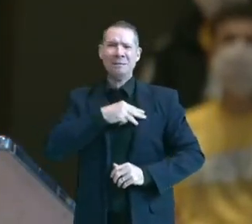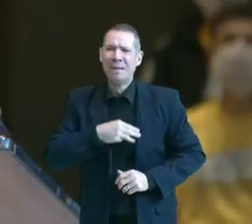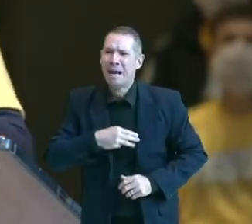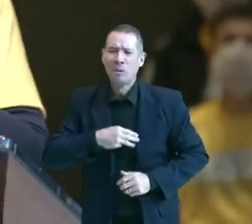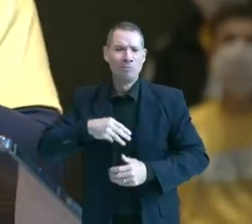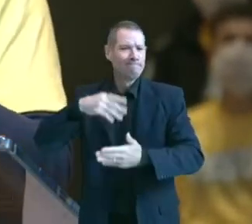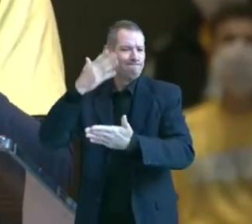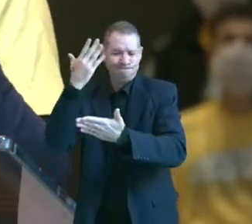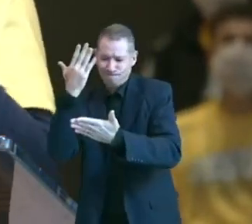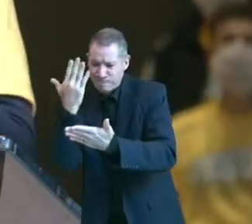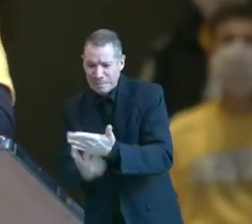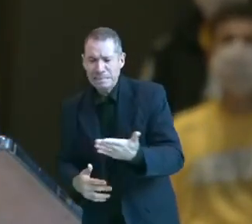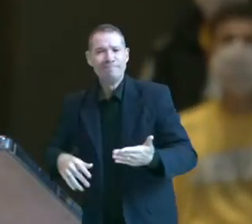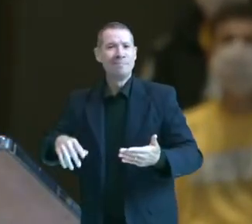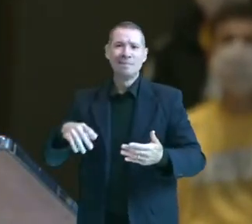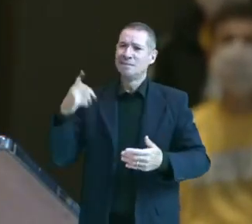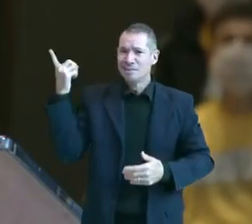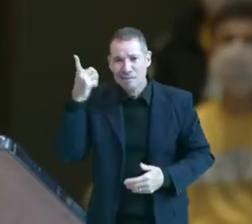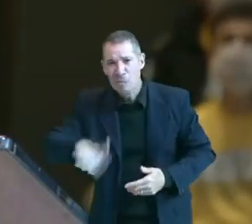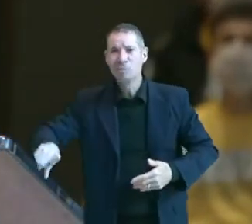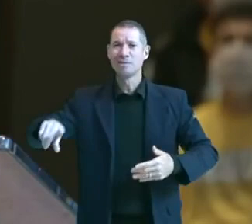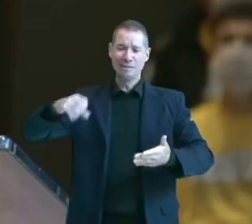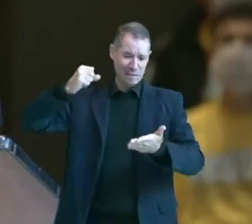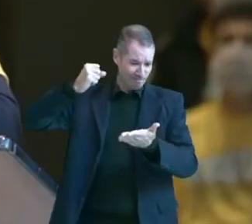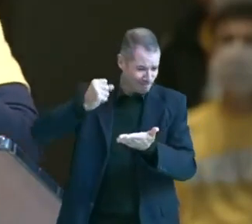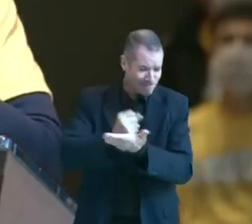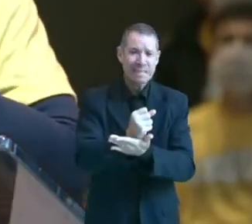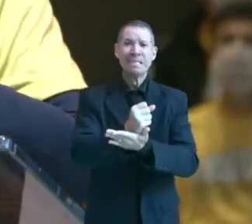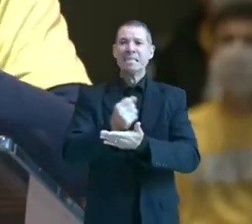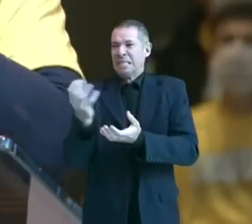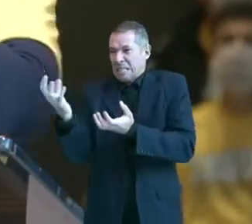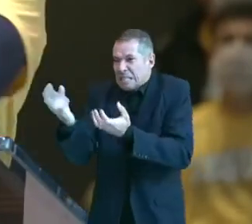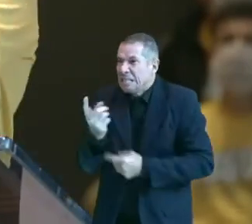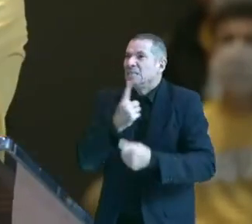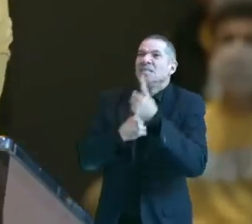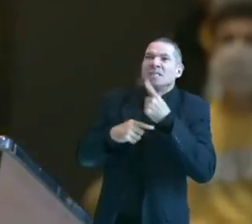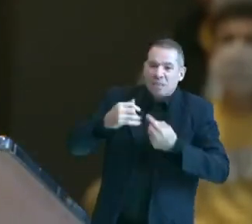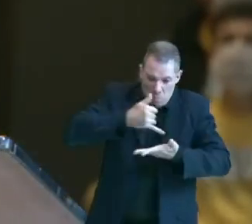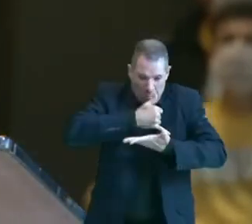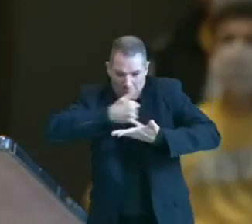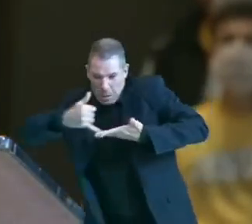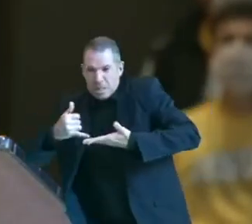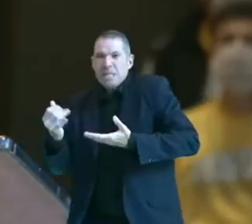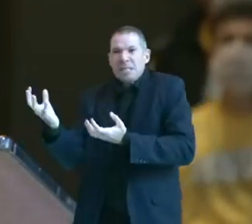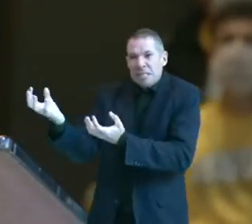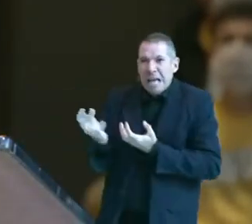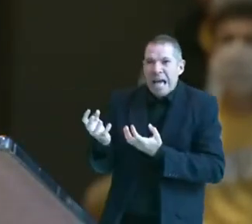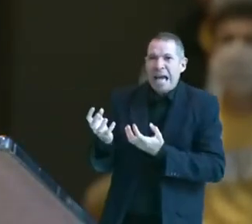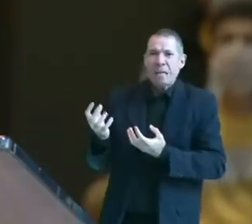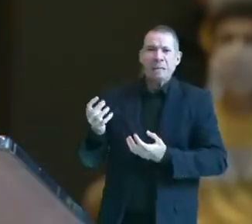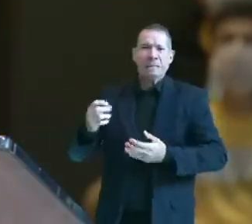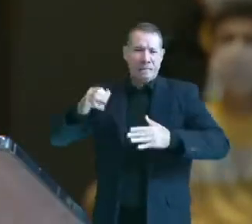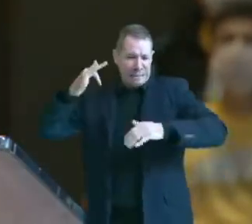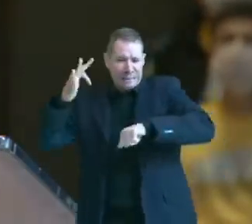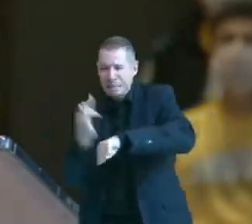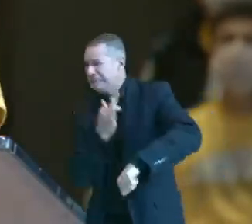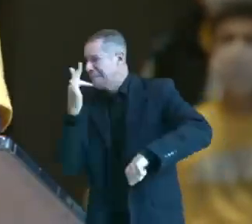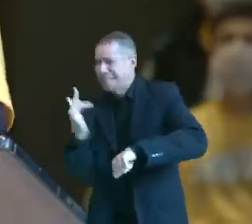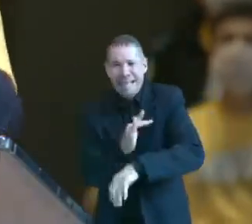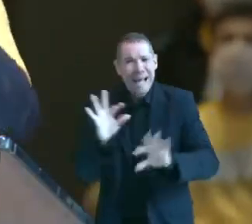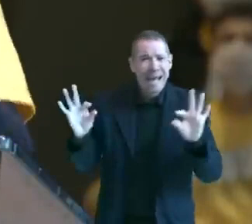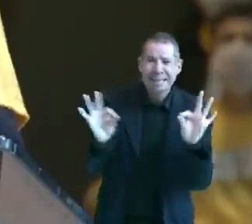não dá mais. Ai, eu não consigo, eu quero usar droga, não quero mais,